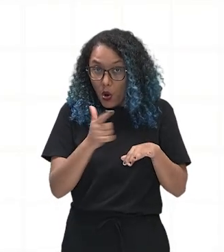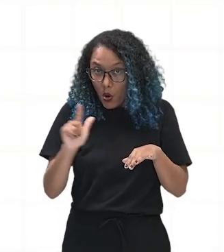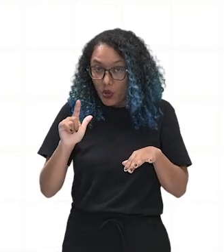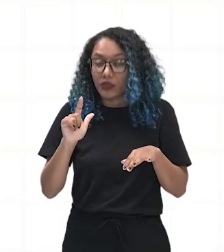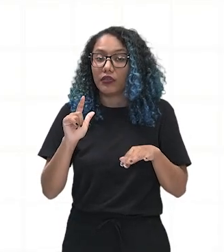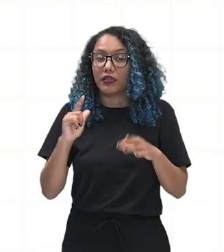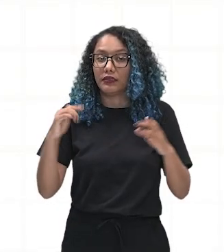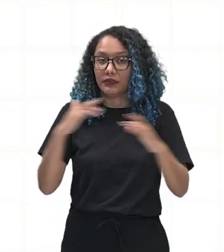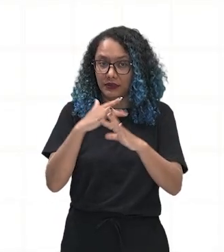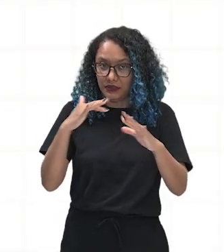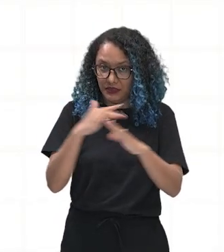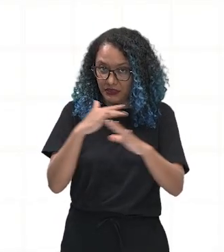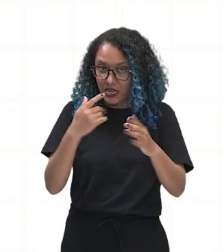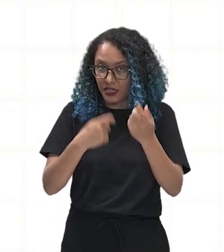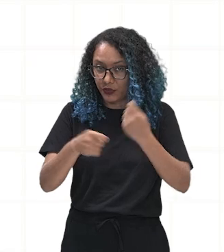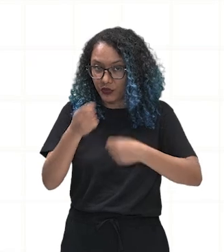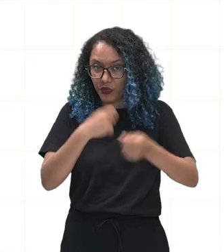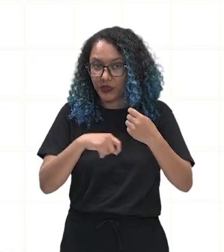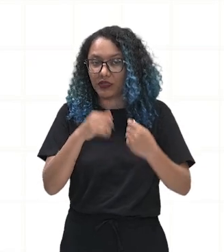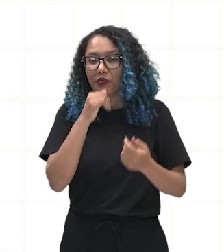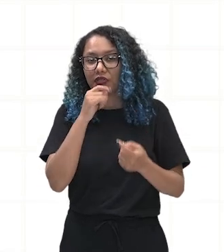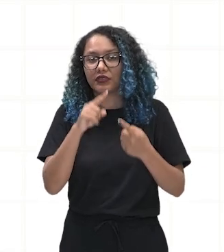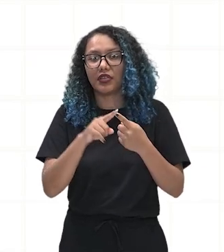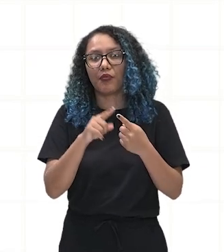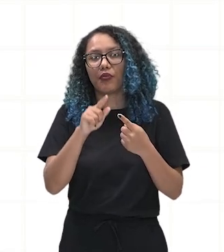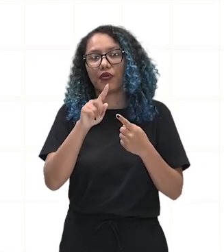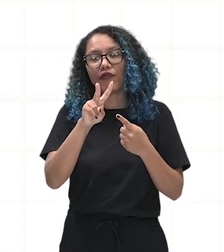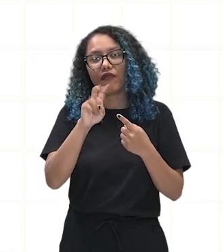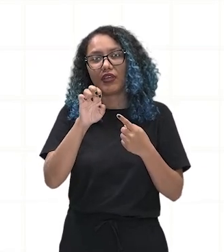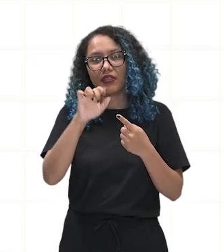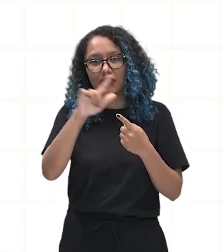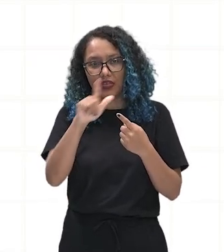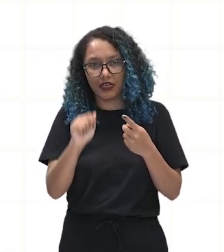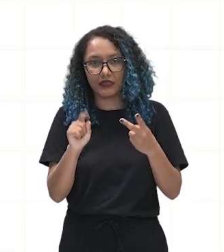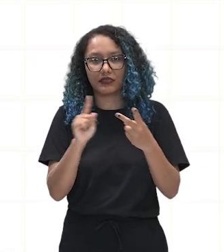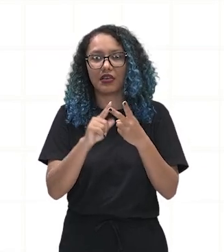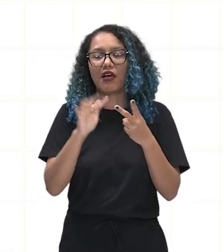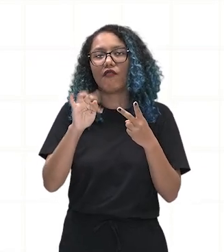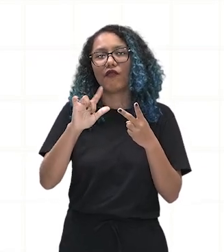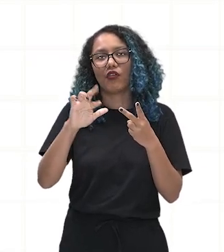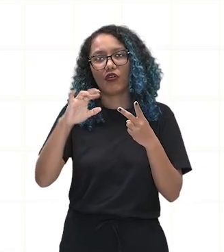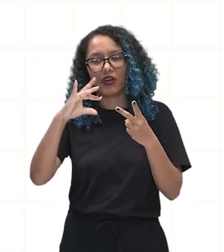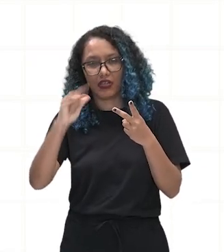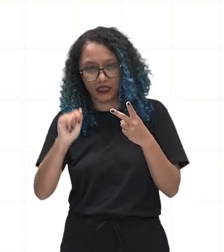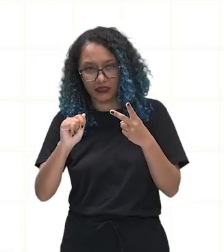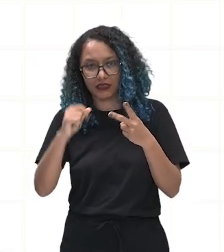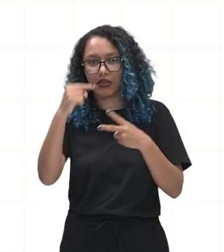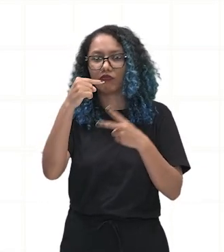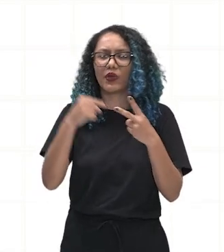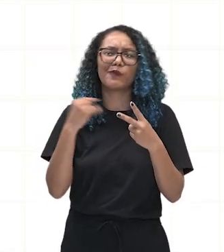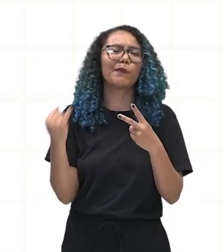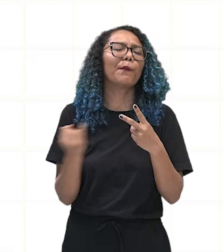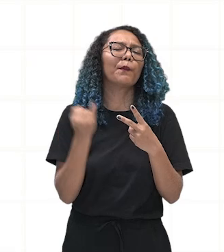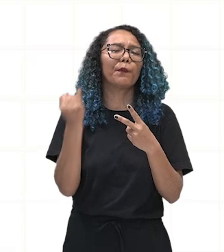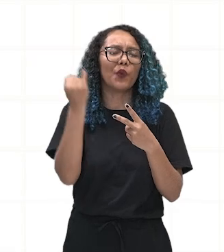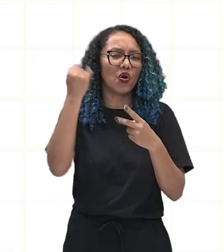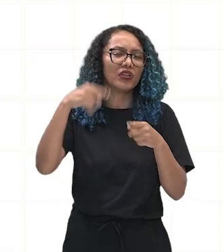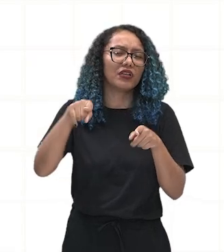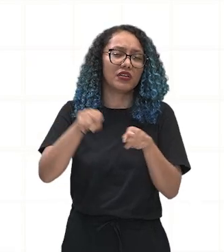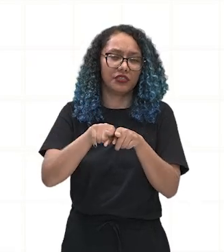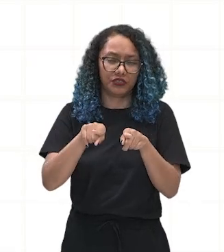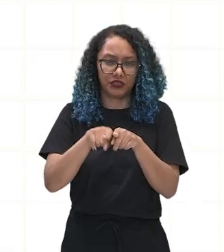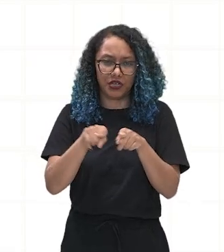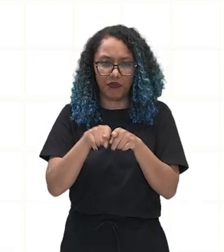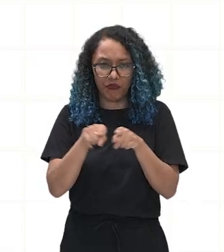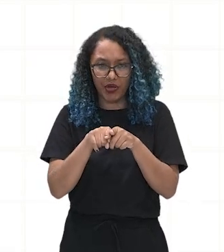cidades comerciais, como Veneza e Florença na Itália, que se tornaram muito importantes. Elas eram